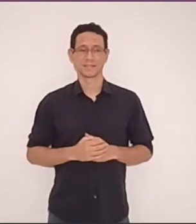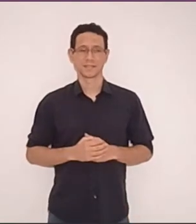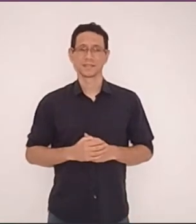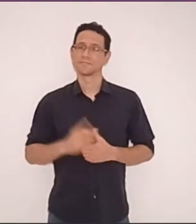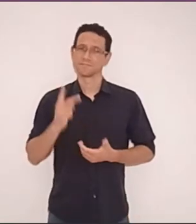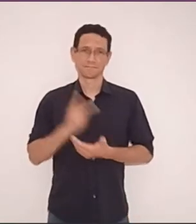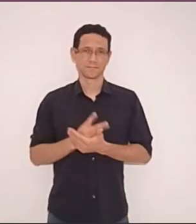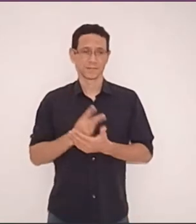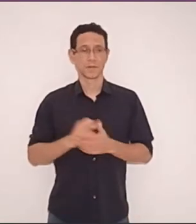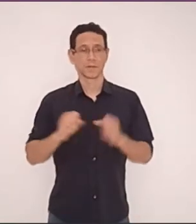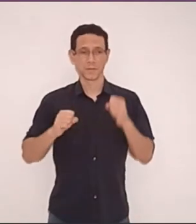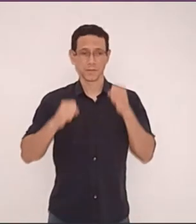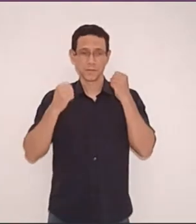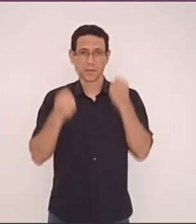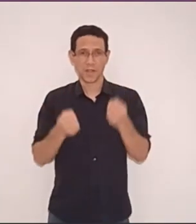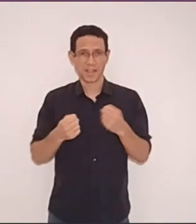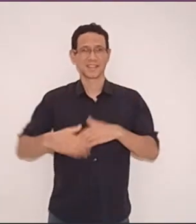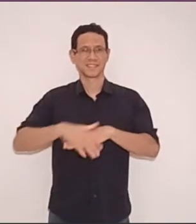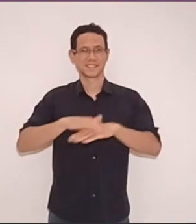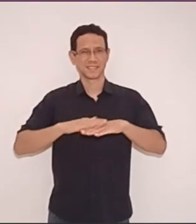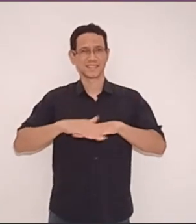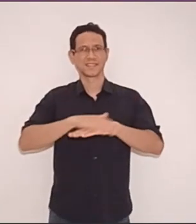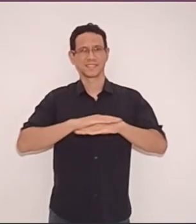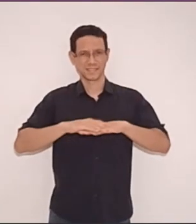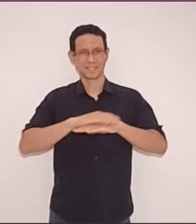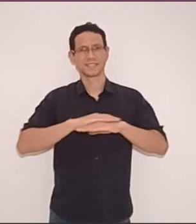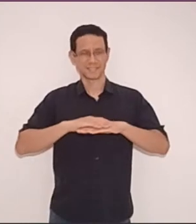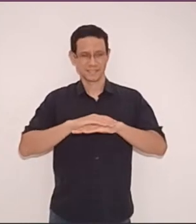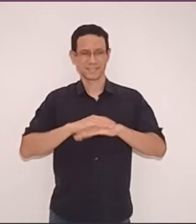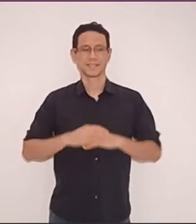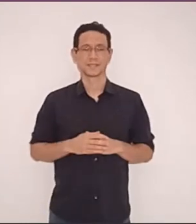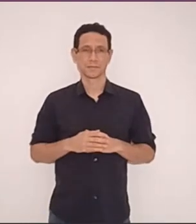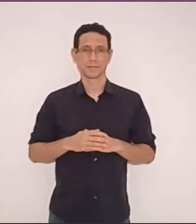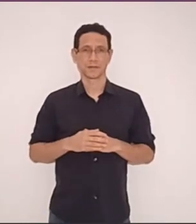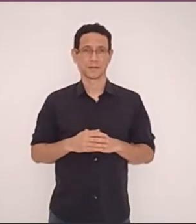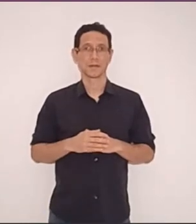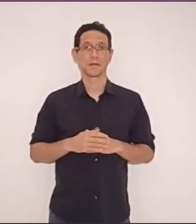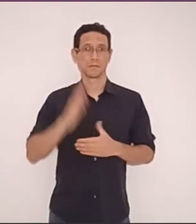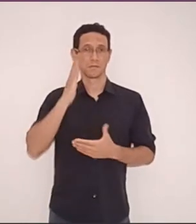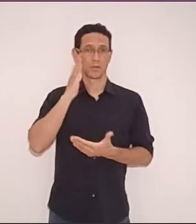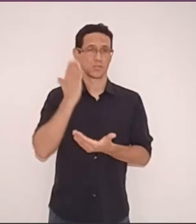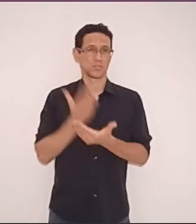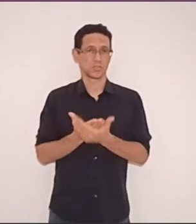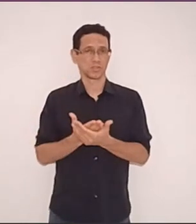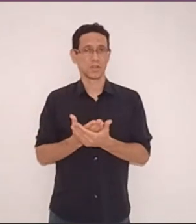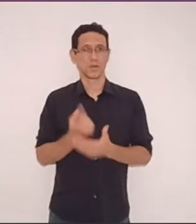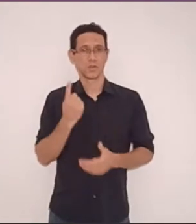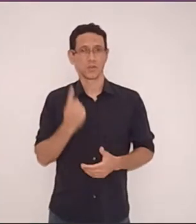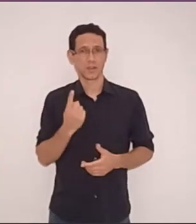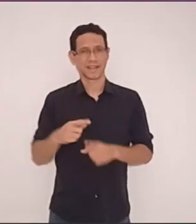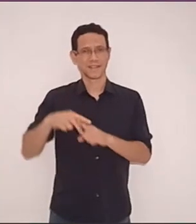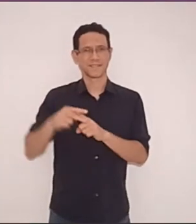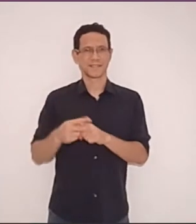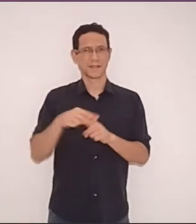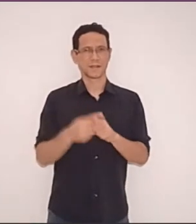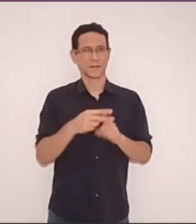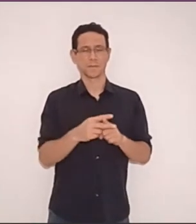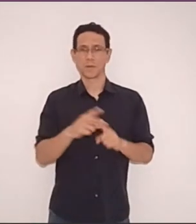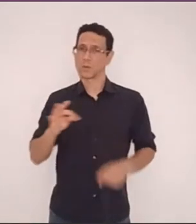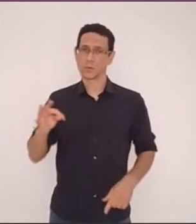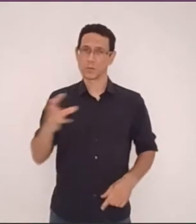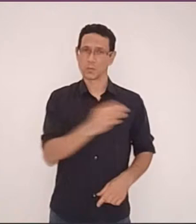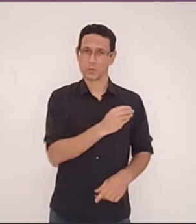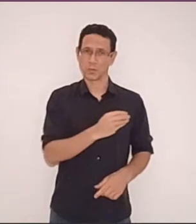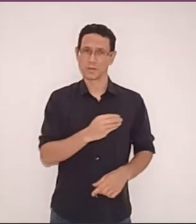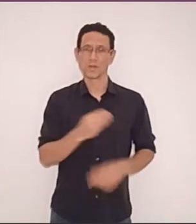sentar conversar deixar de acreditar que existe uma única ferramenta capaz de resolver